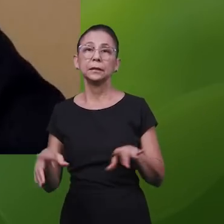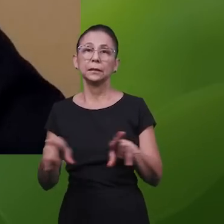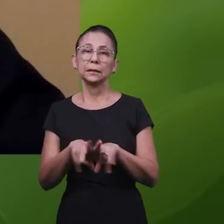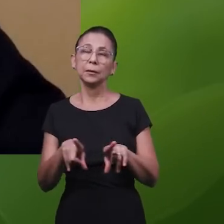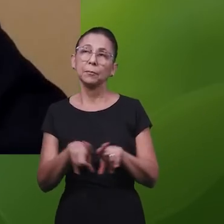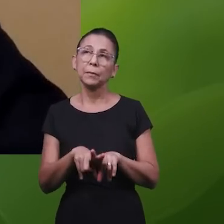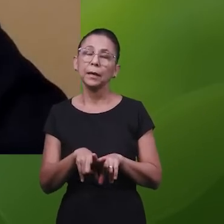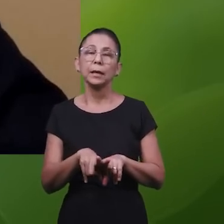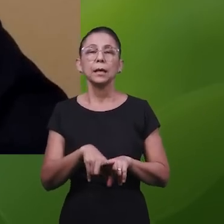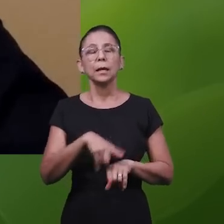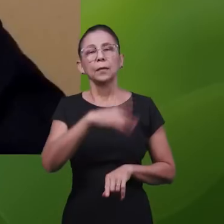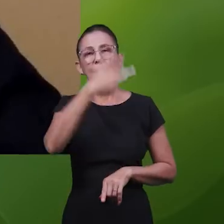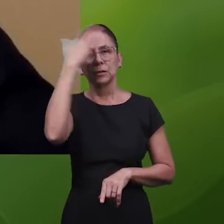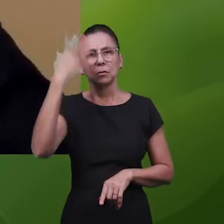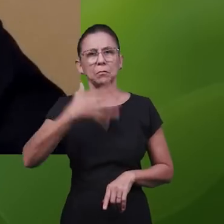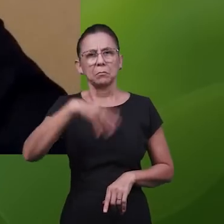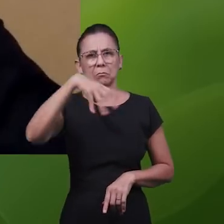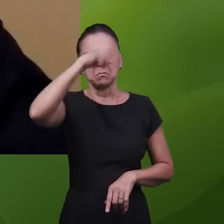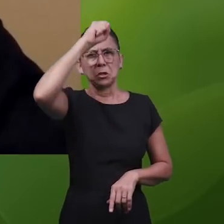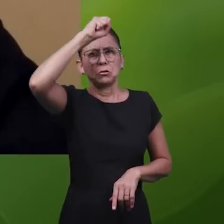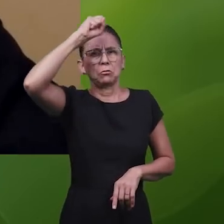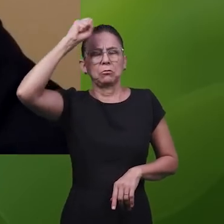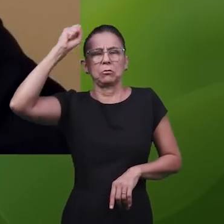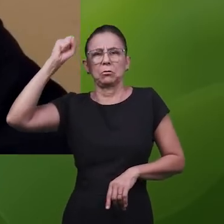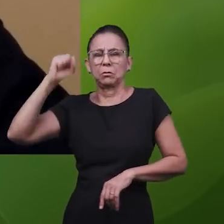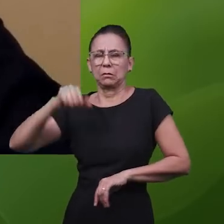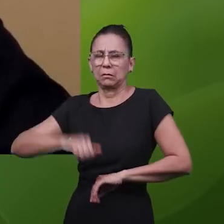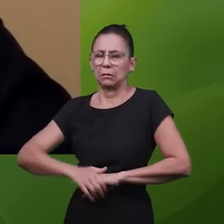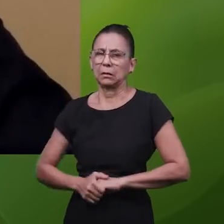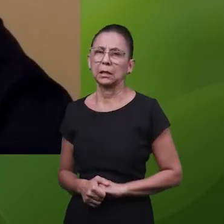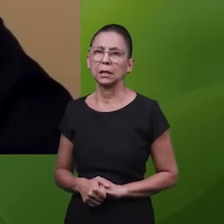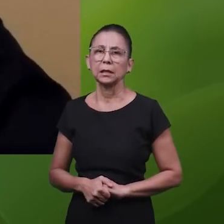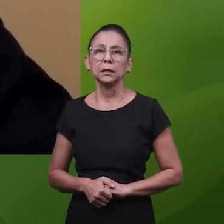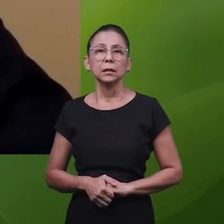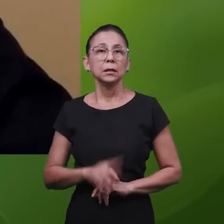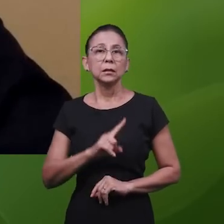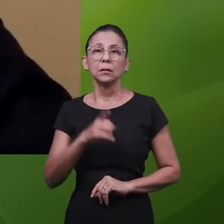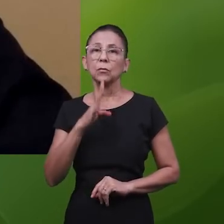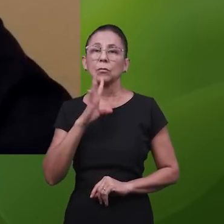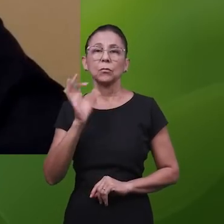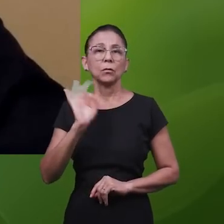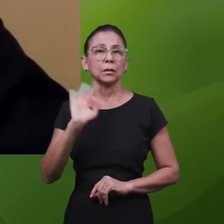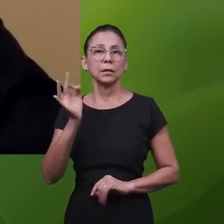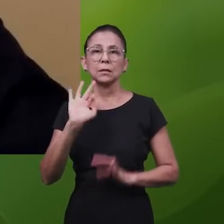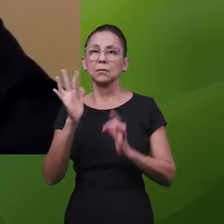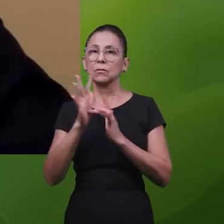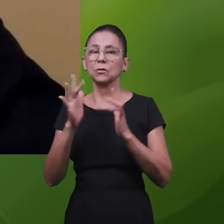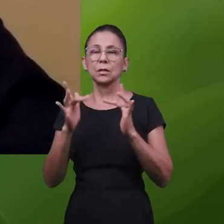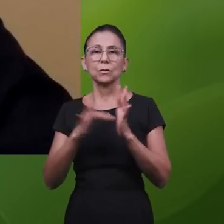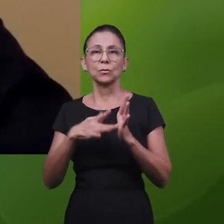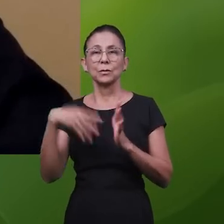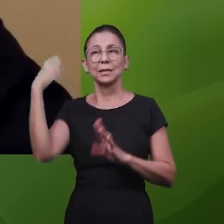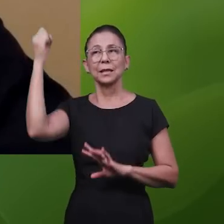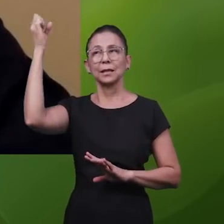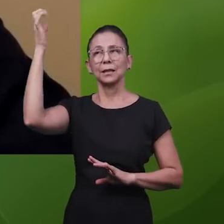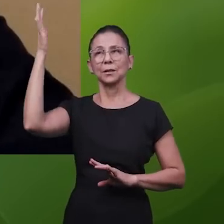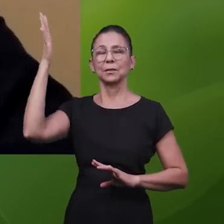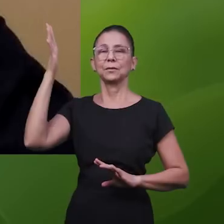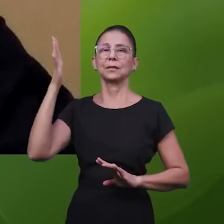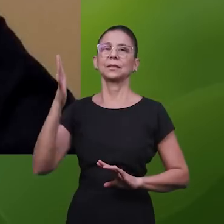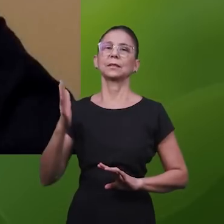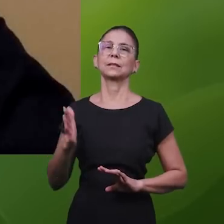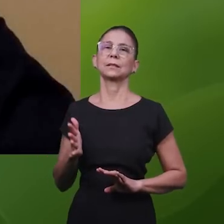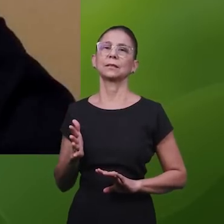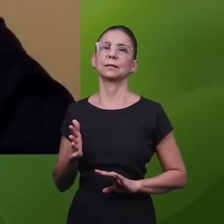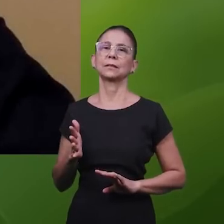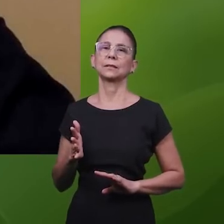de salvação, não conhecem um Jesus revelado pelo Espírito Santo, mas a mão do Senhor